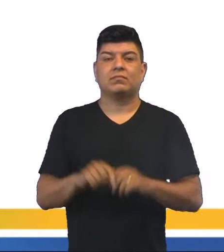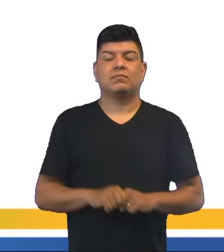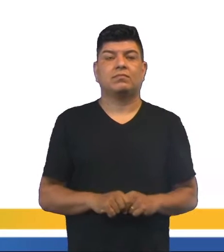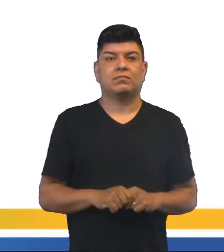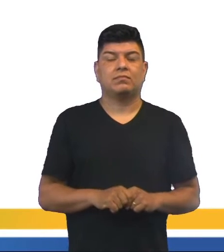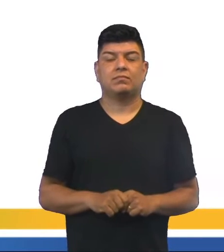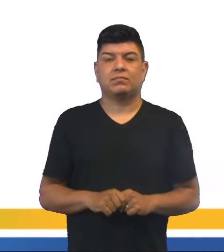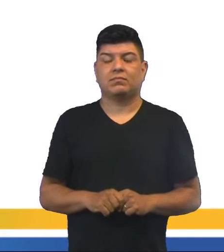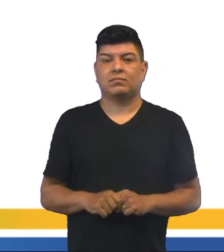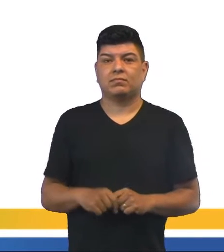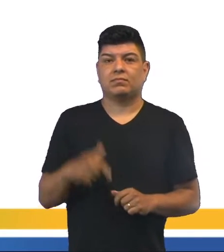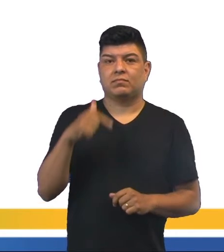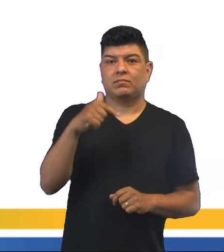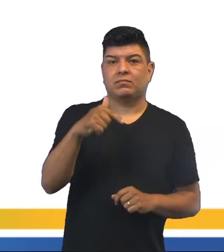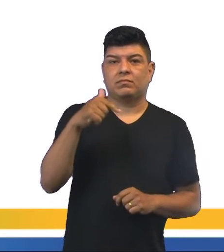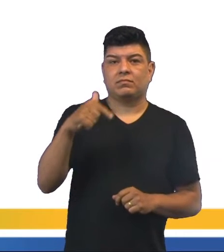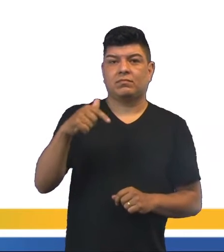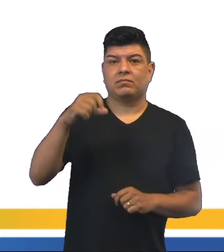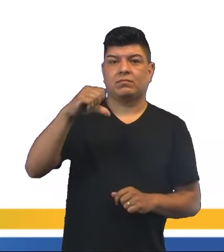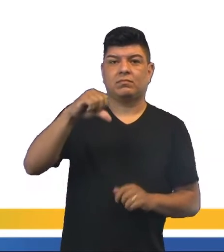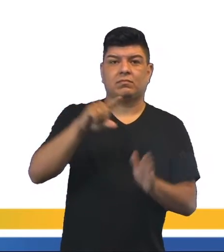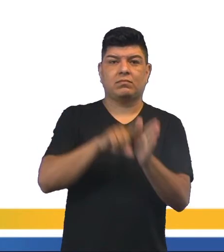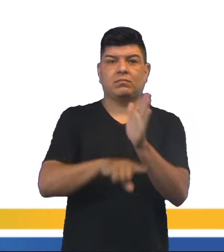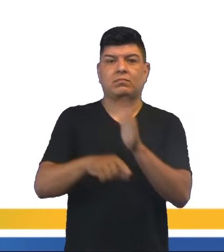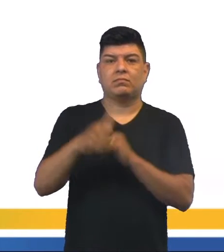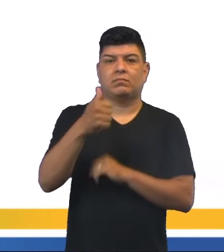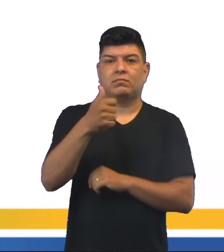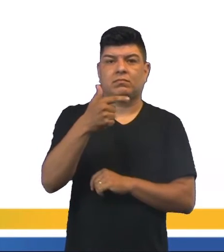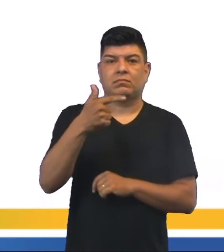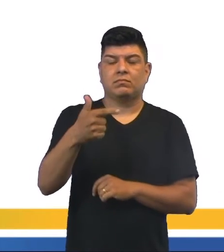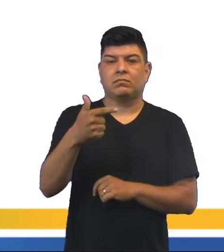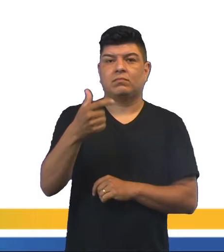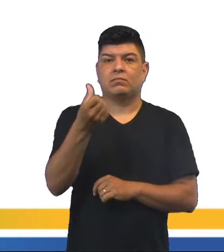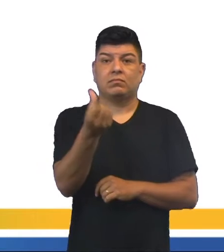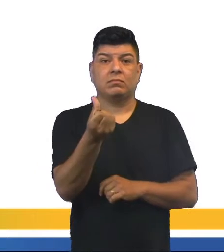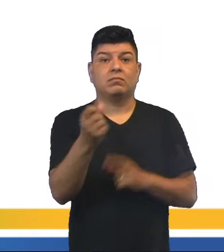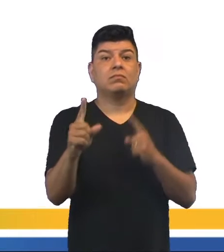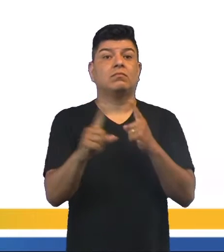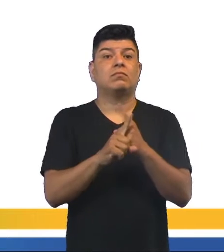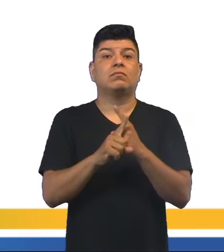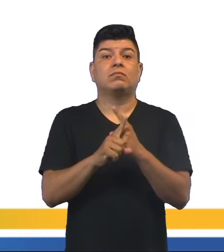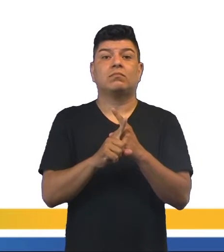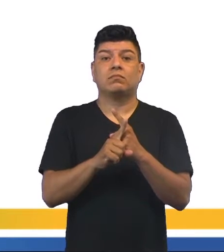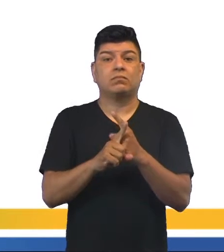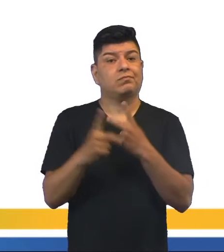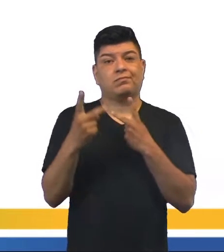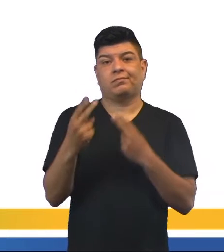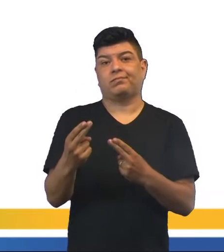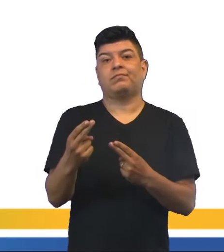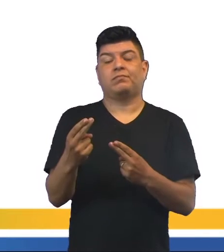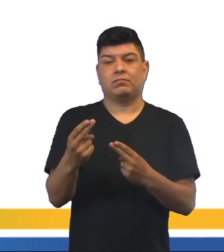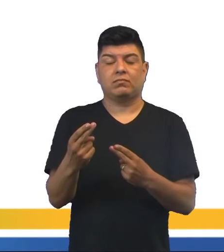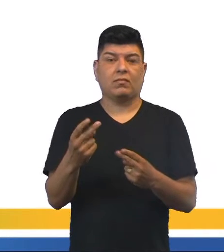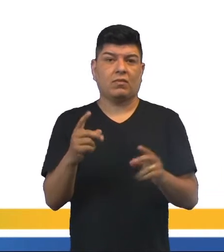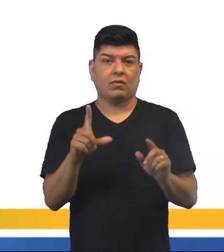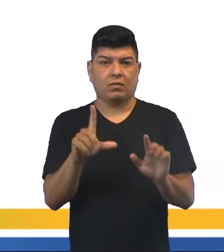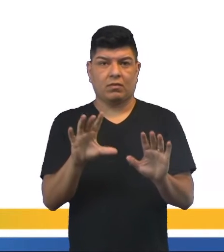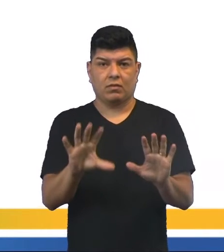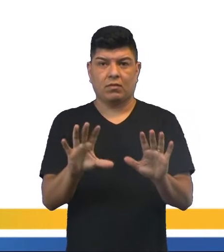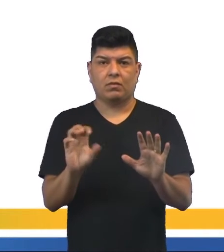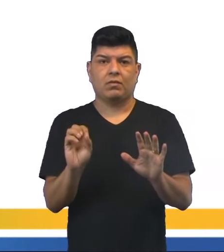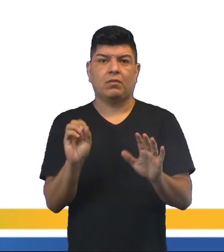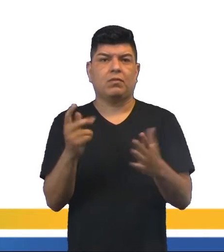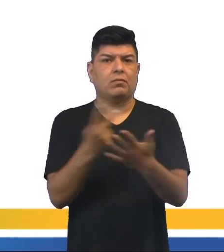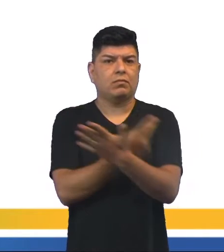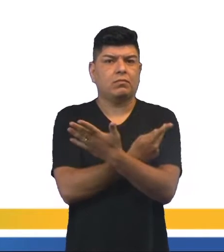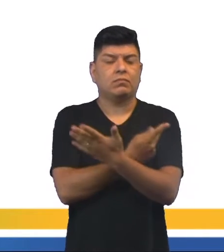Olha só 779 - 126 eu vou encontrar o mesmo resultado quando isso